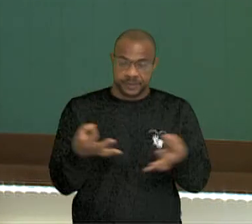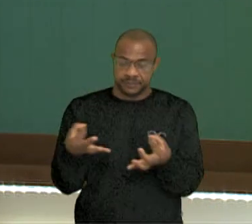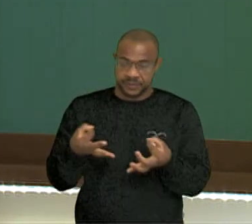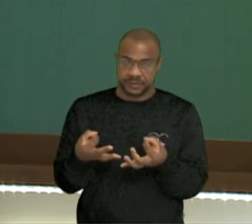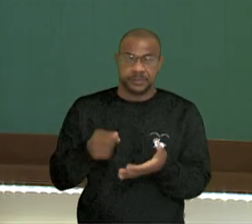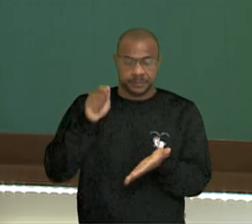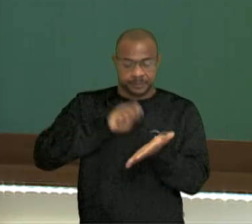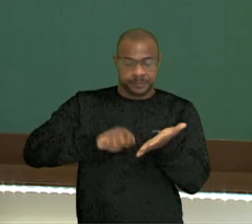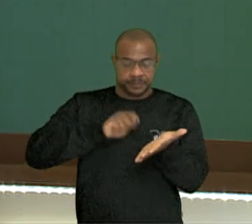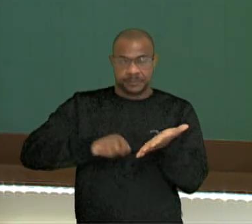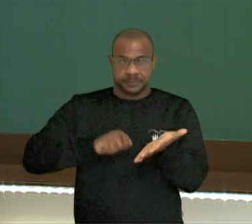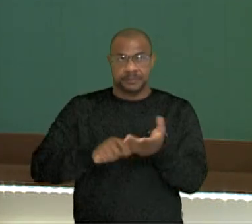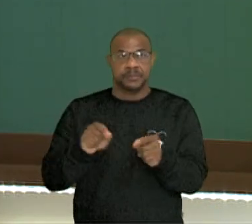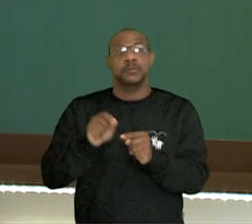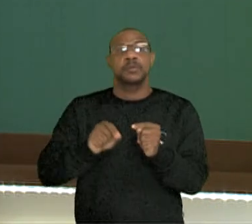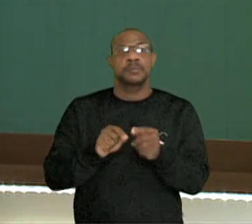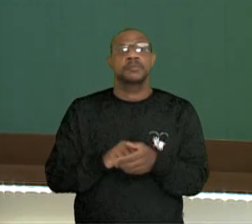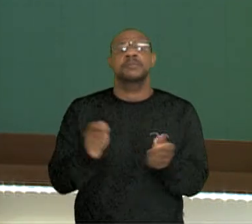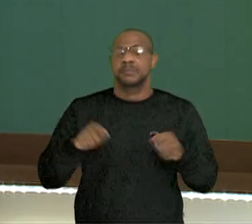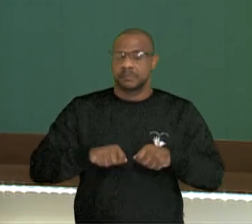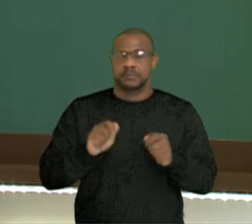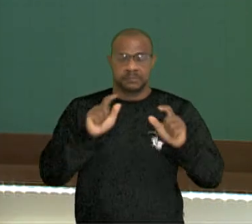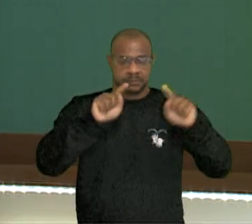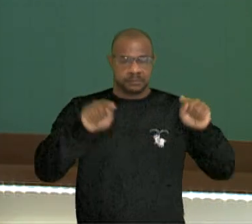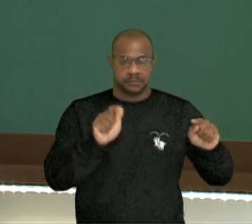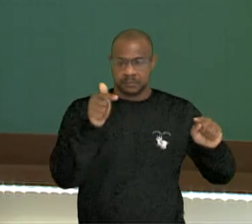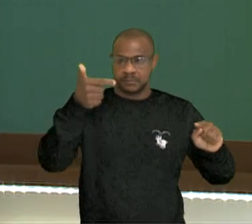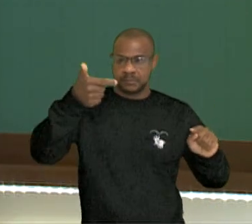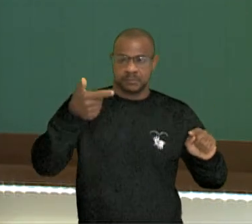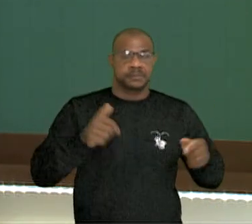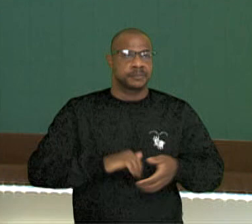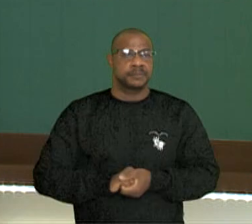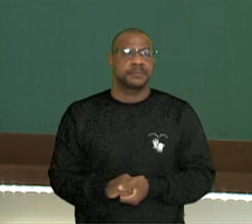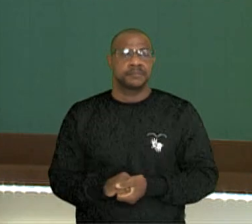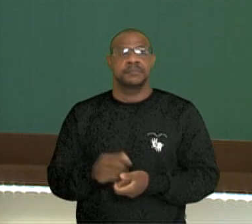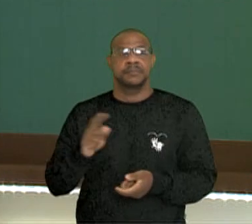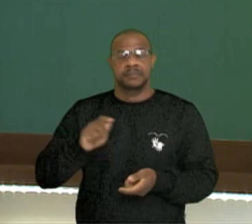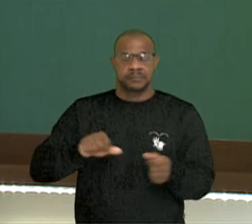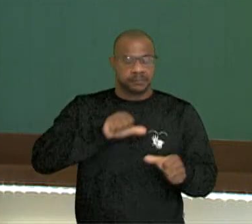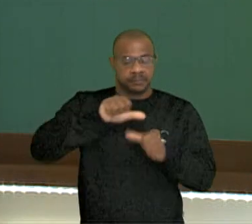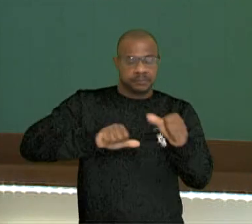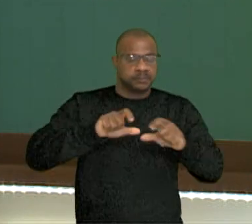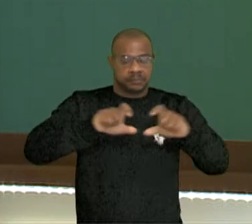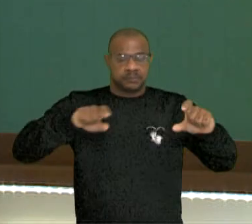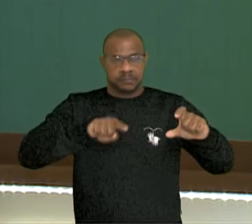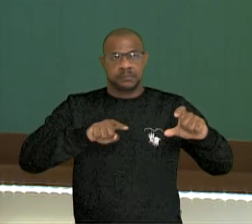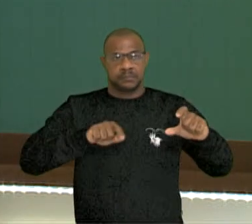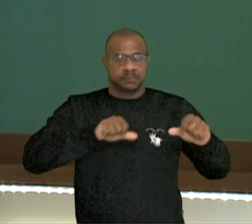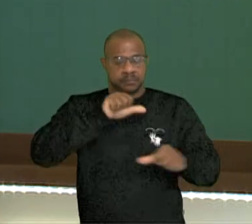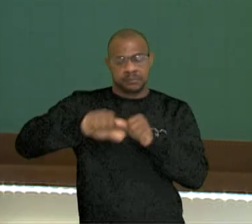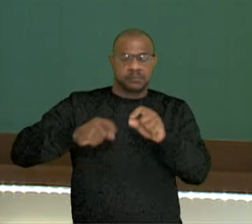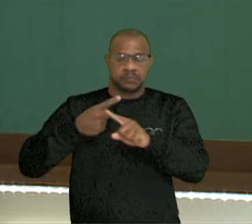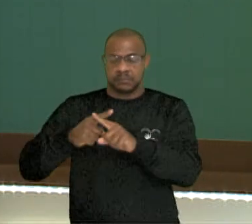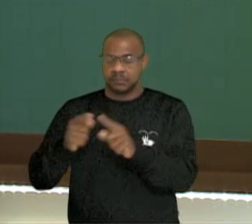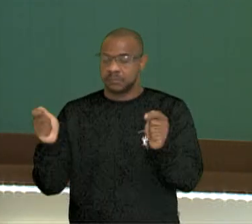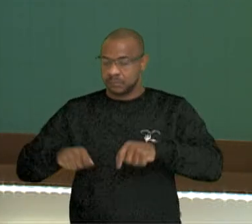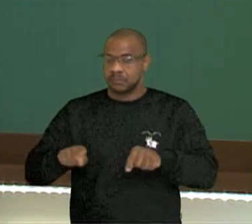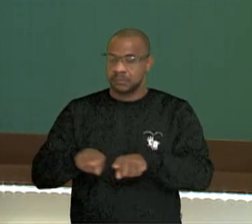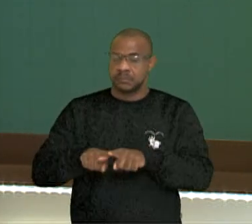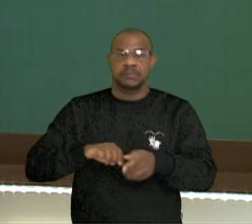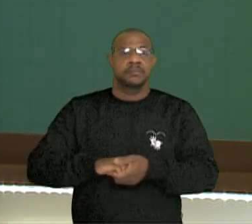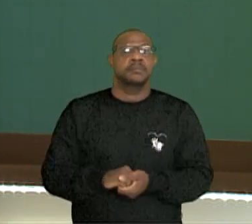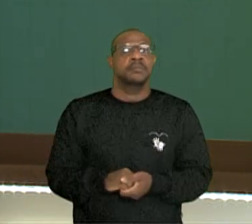potência. Isso é muito importante, em muitos casos nós precisaremos transformar essa expressão em uma multiplicação,